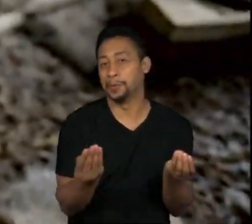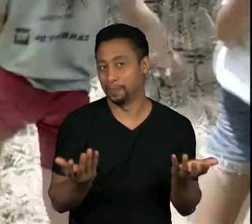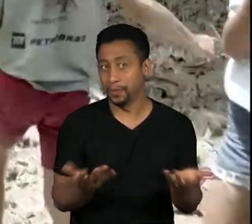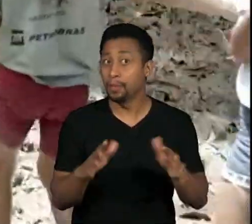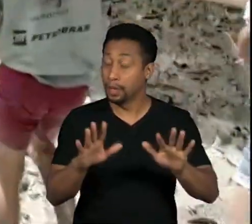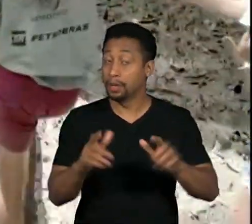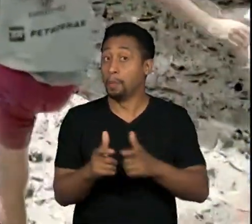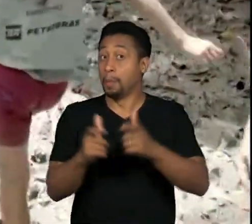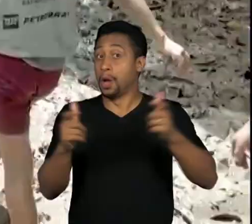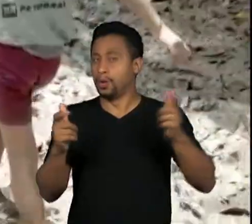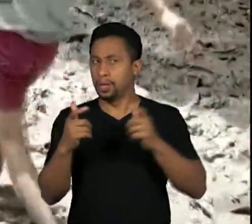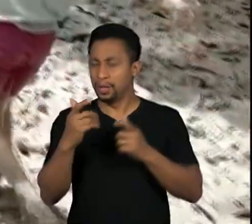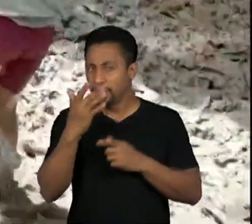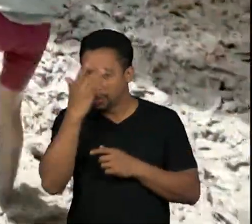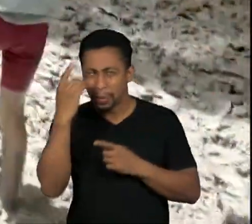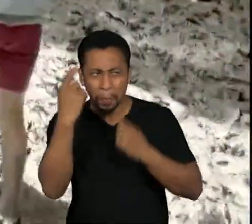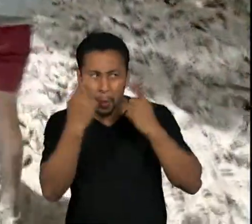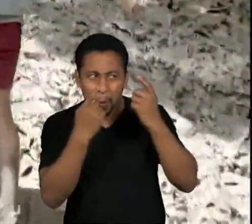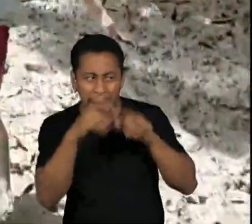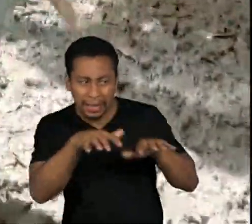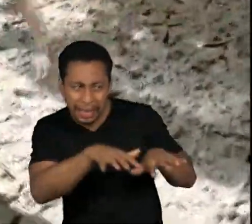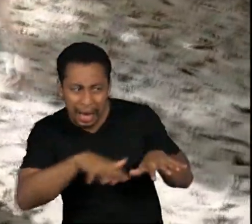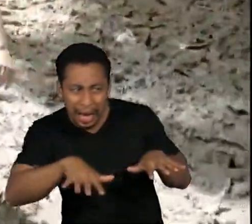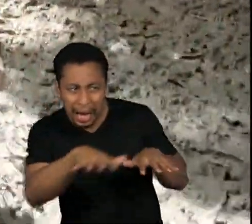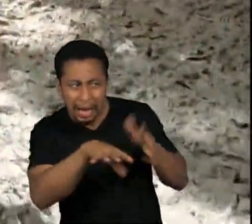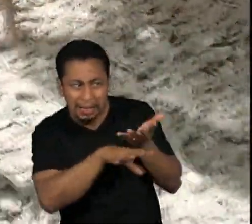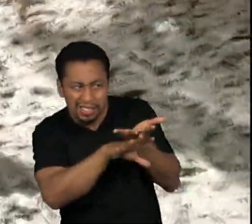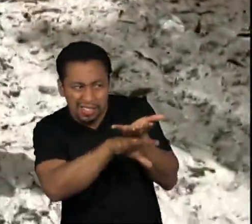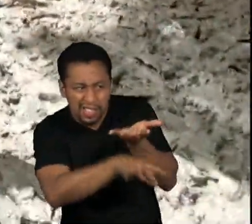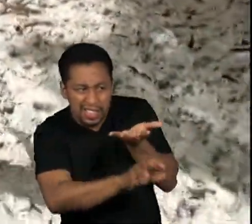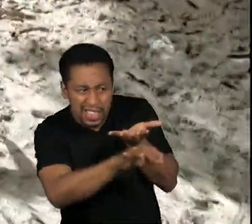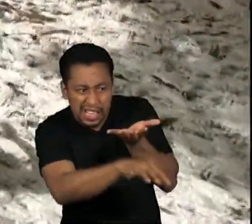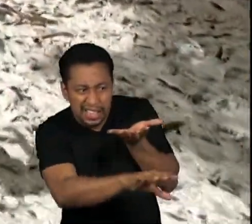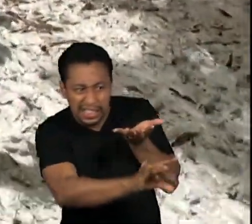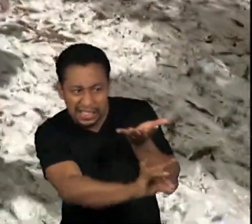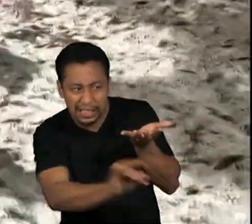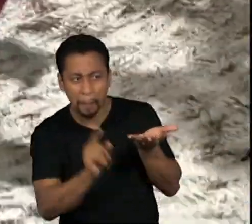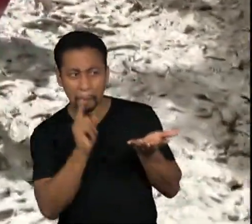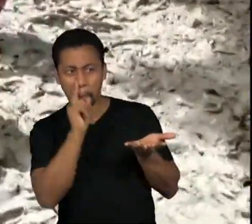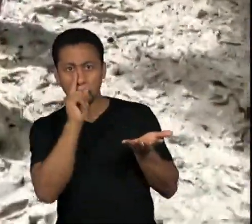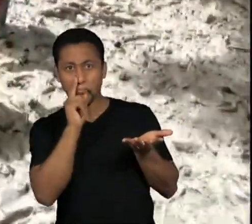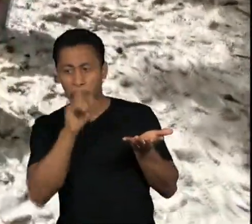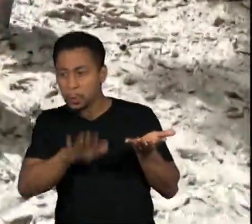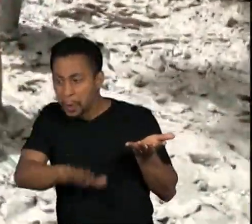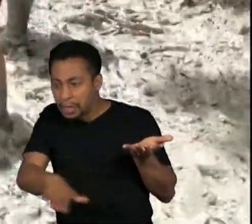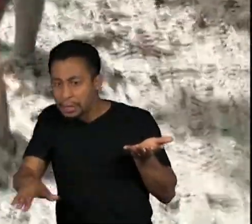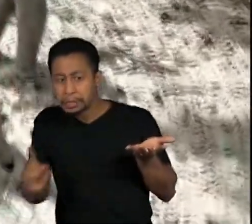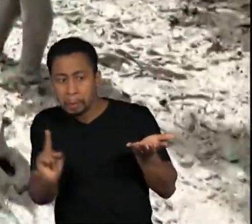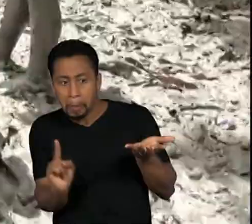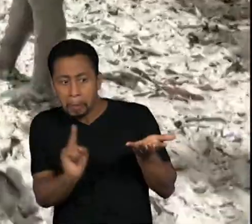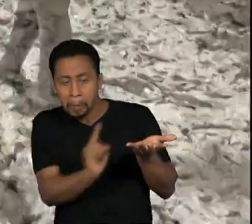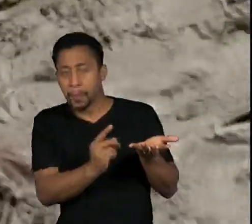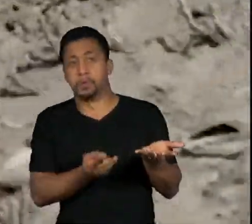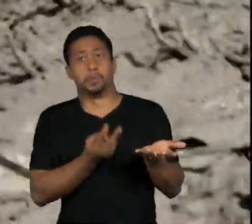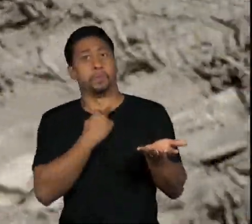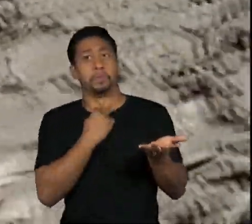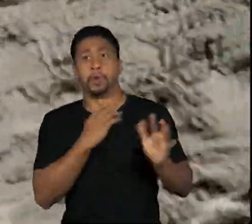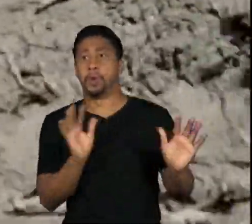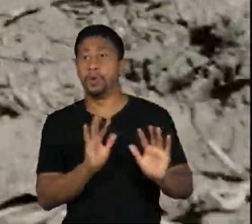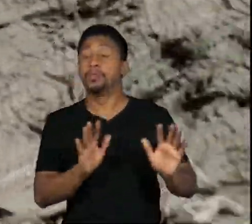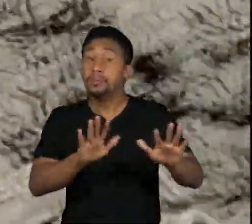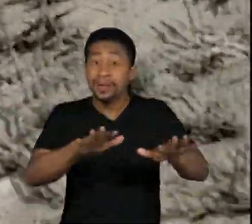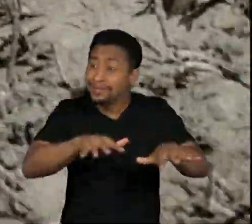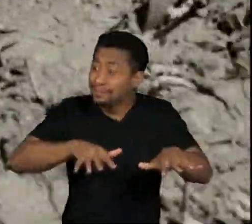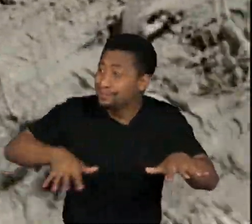lugar perigoso, né, que as crianças não podem ir, não devem ir. Então, por mais que algumas estejam envolvidas ali com o manguezal ao seu redor,